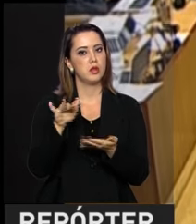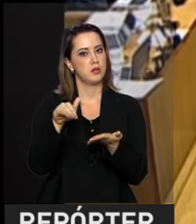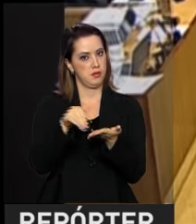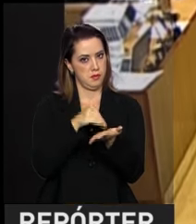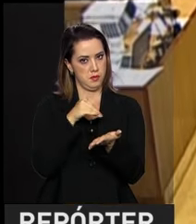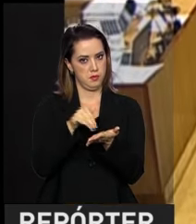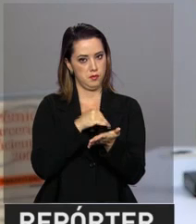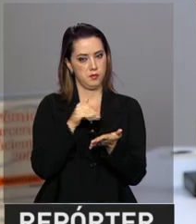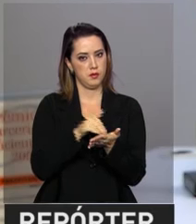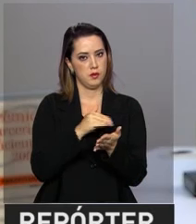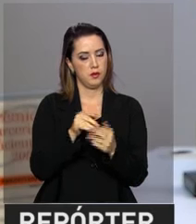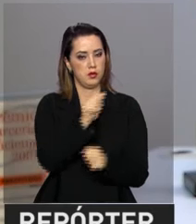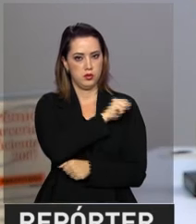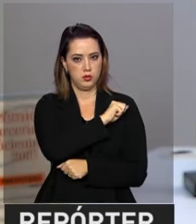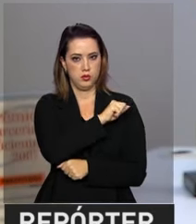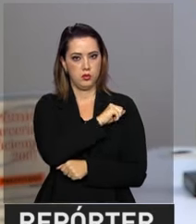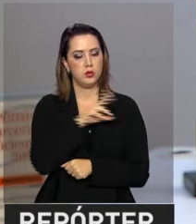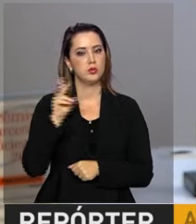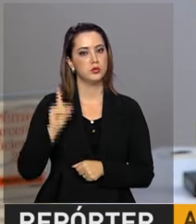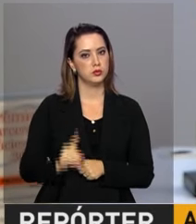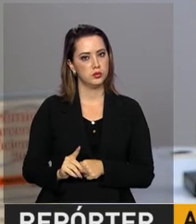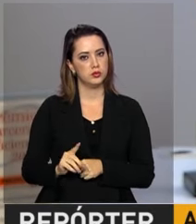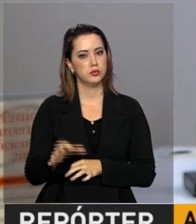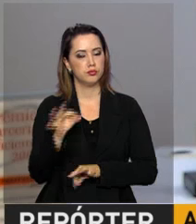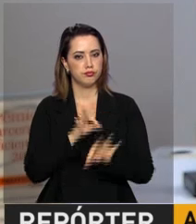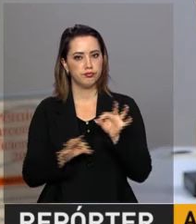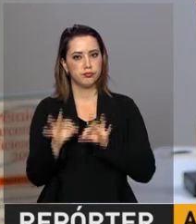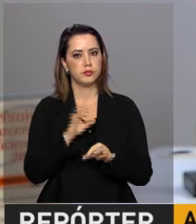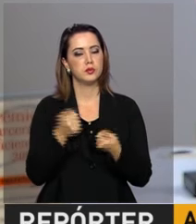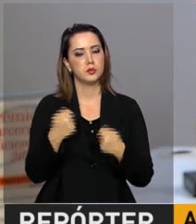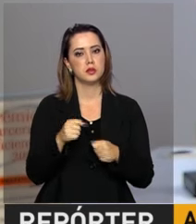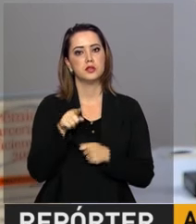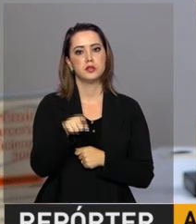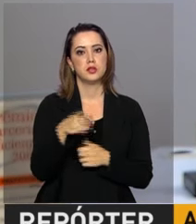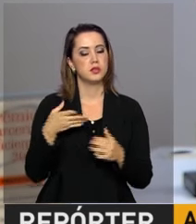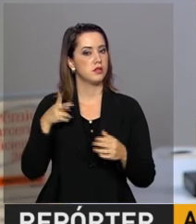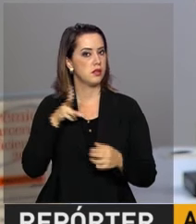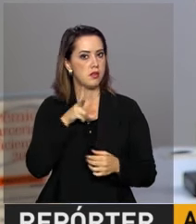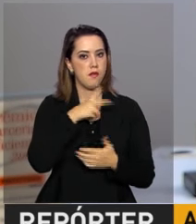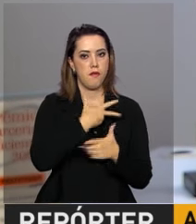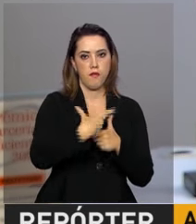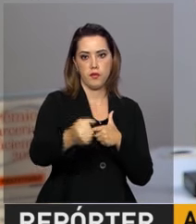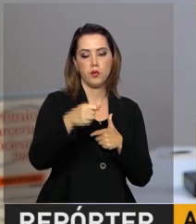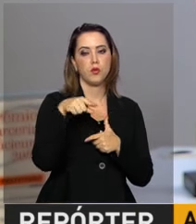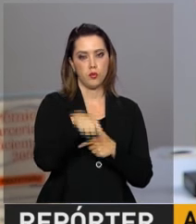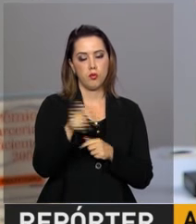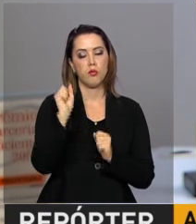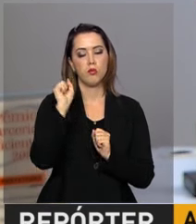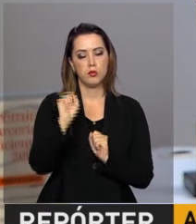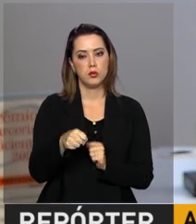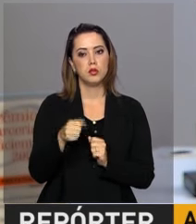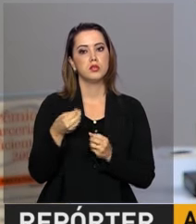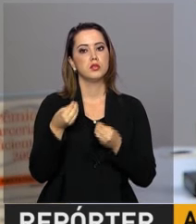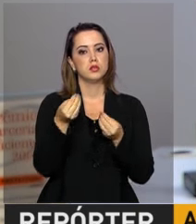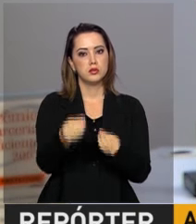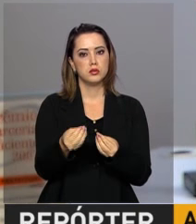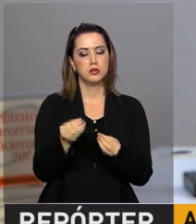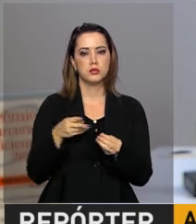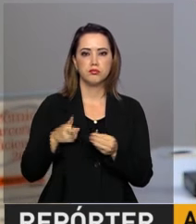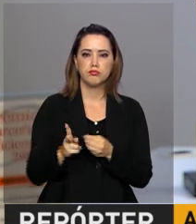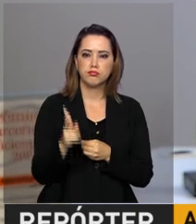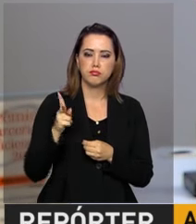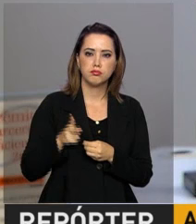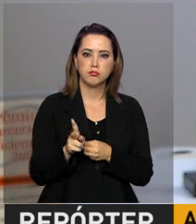adaptação necessária. Essa vitória garante aos estudantes com deficiência o acesso e a permanência